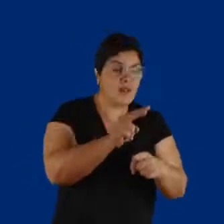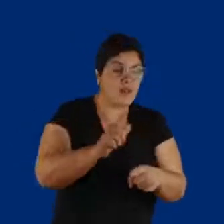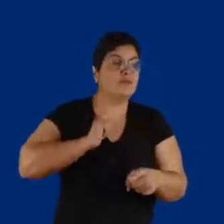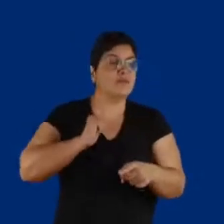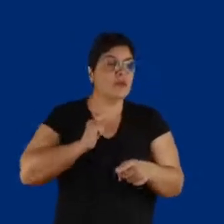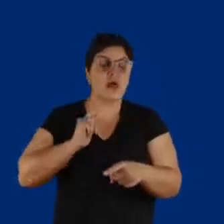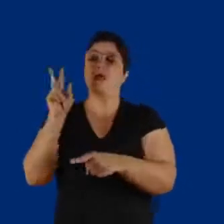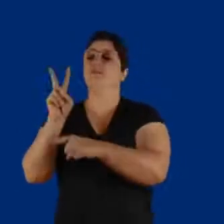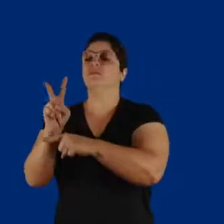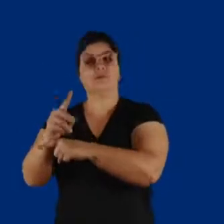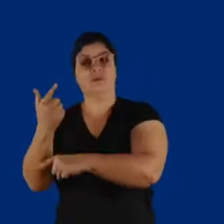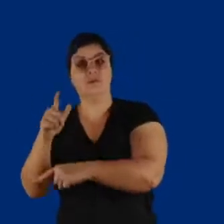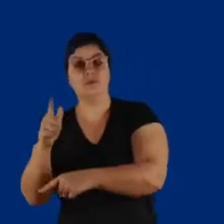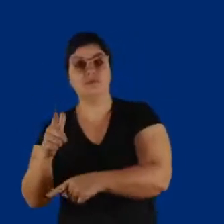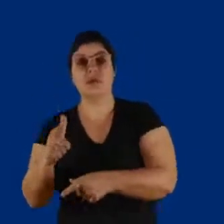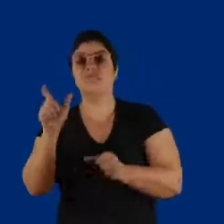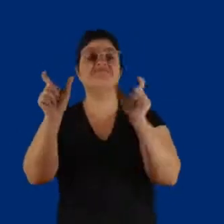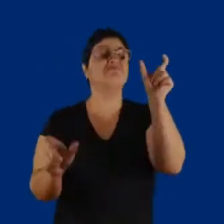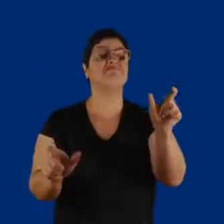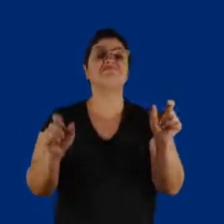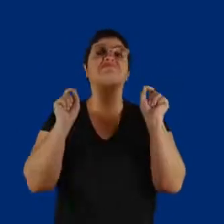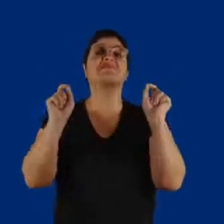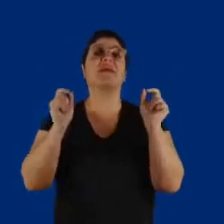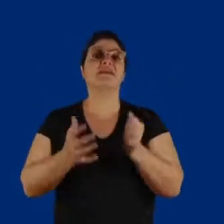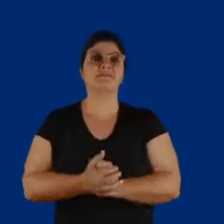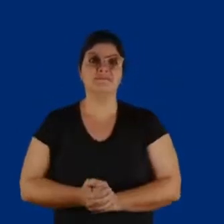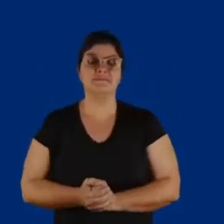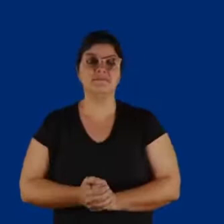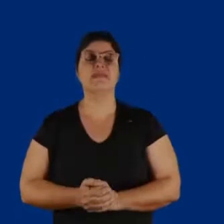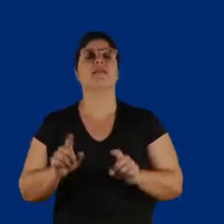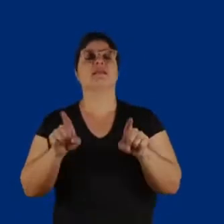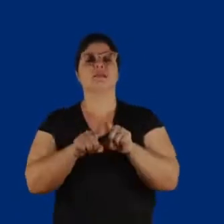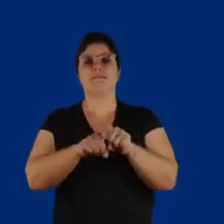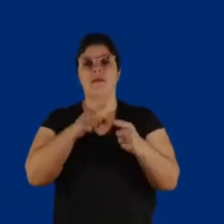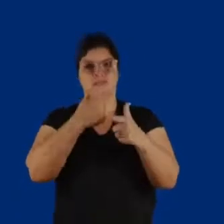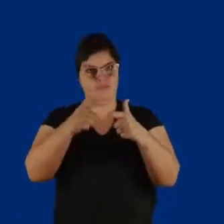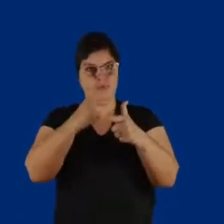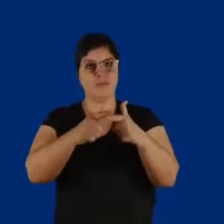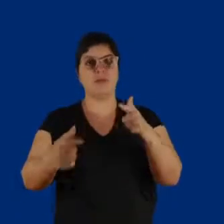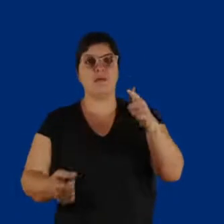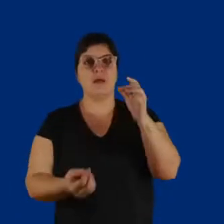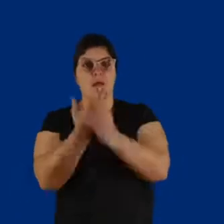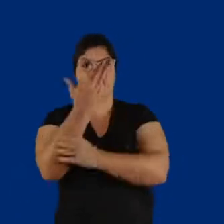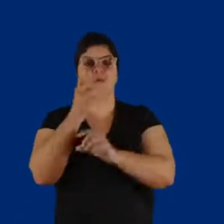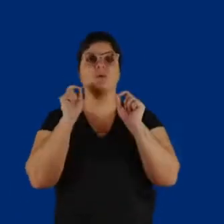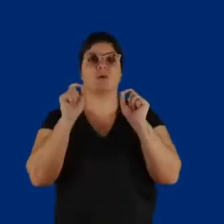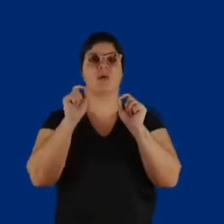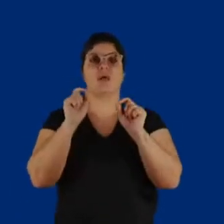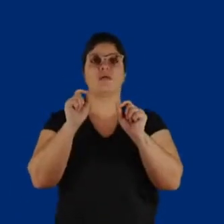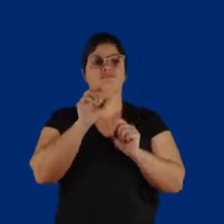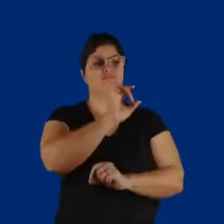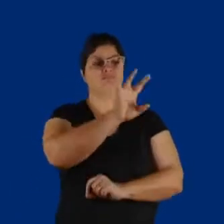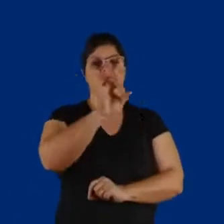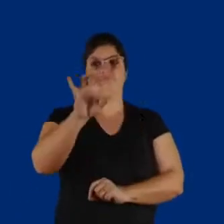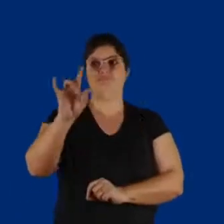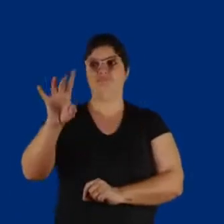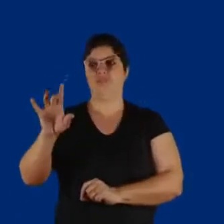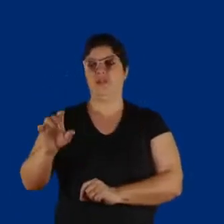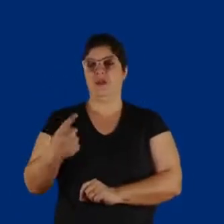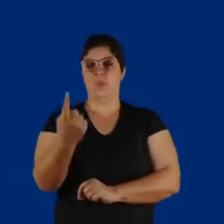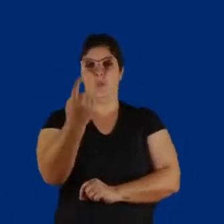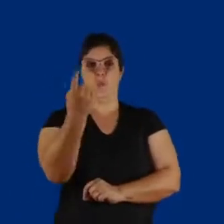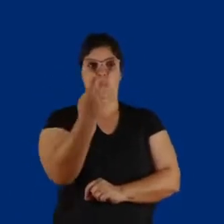E depois você tem outras questões que surgiram, que é assim, cada um por si só, em muitos países. E